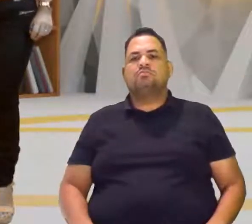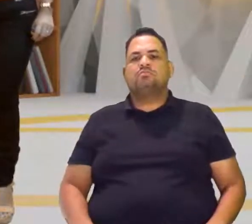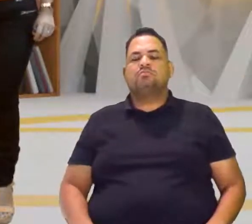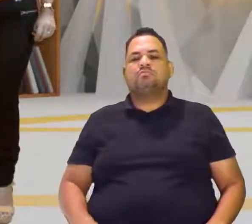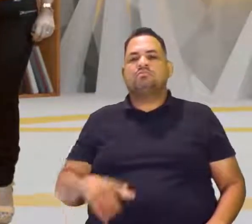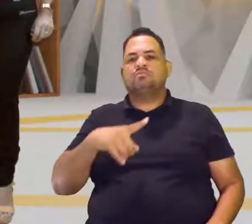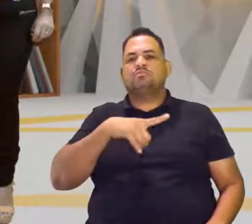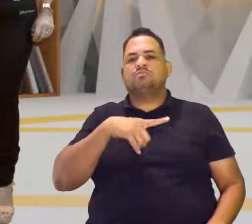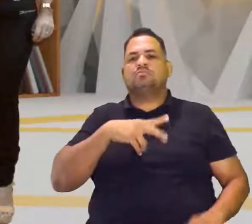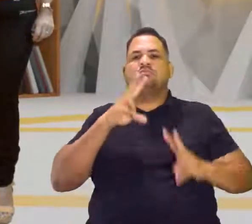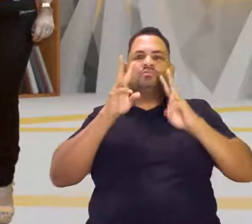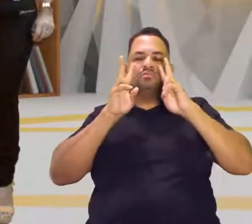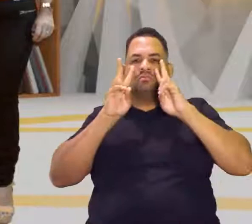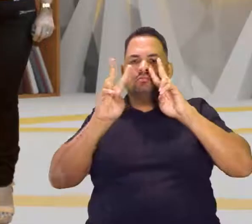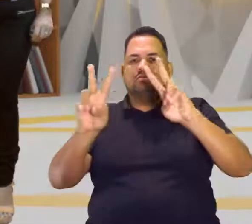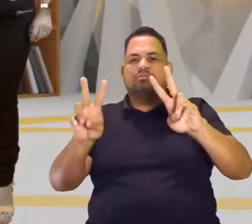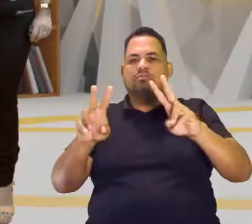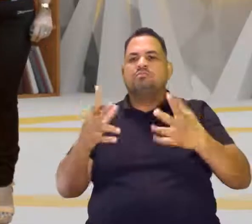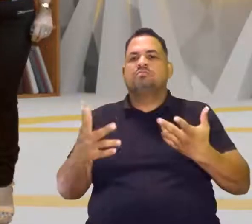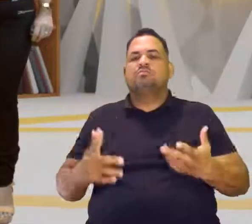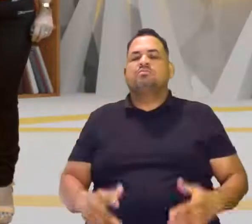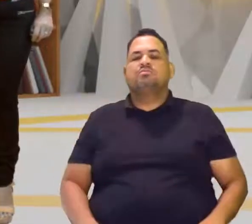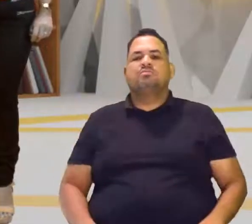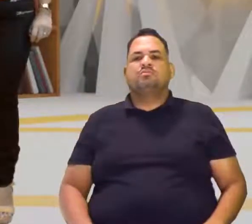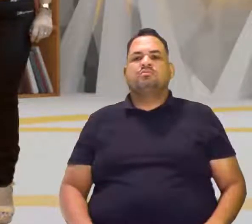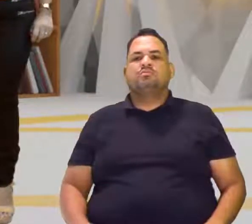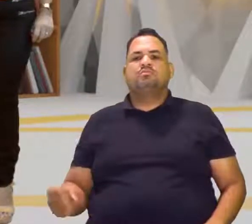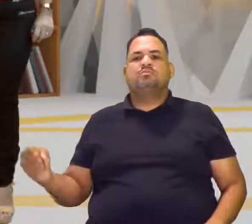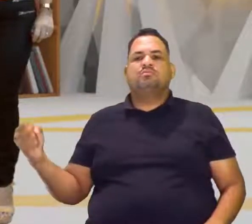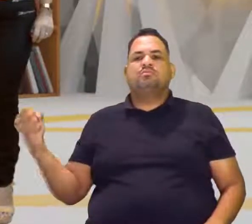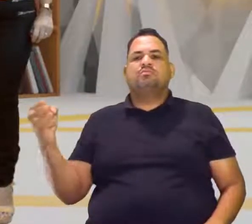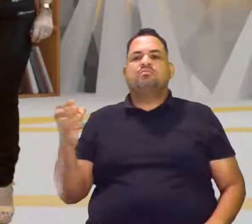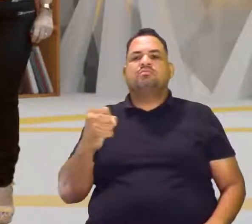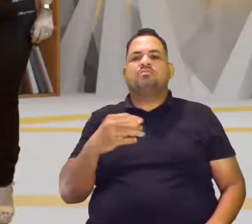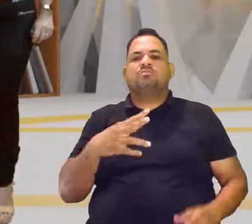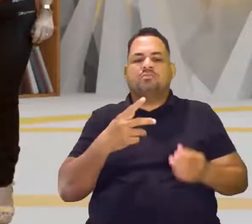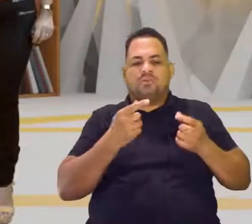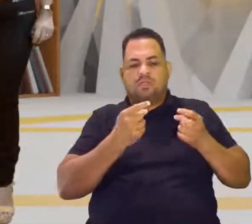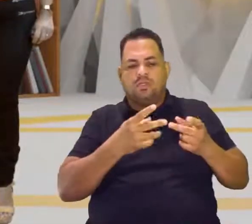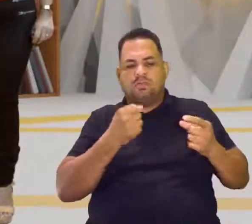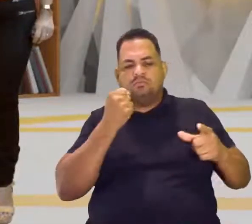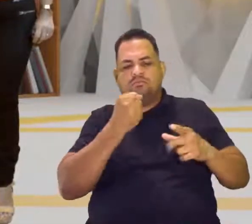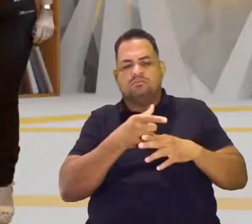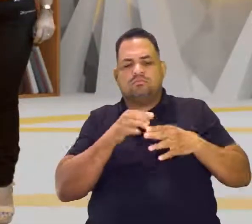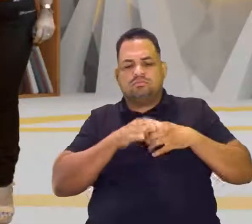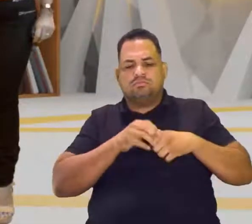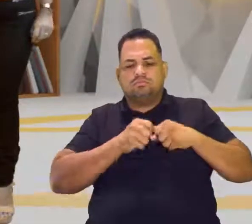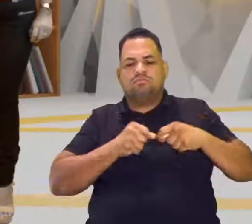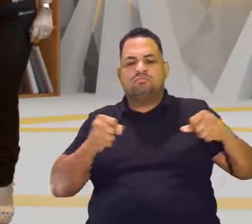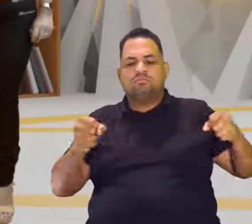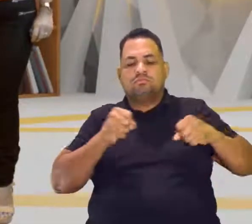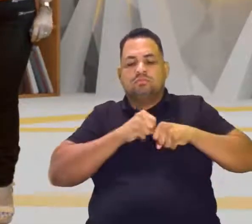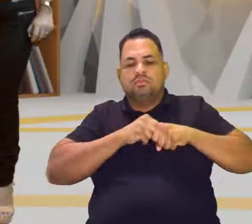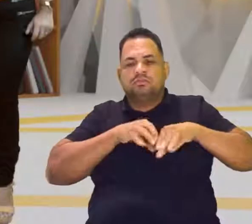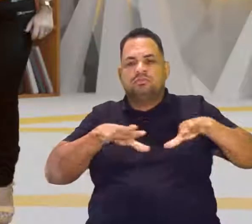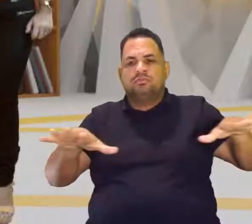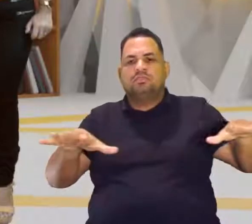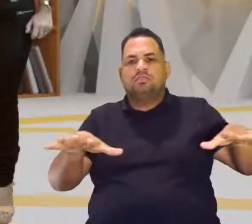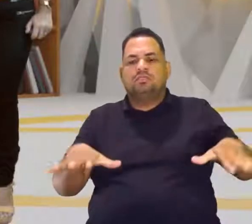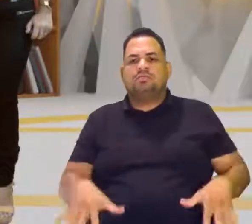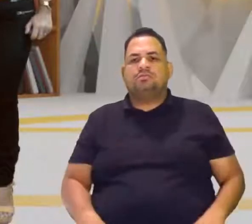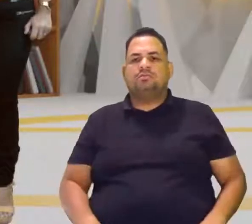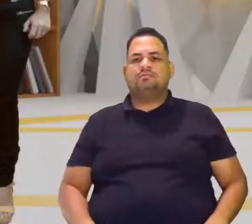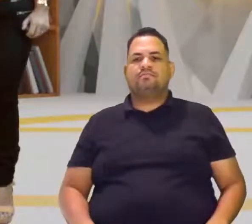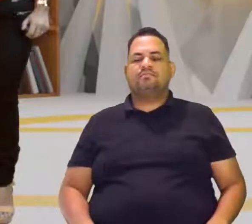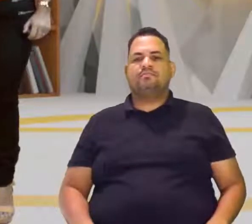ele teve essa visão de novos mercados né disfunção do seu mercado